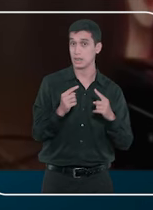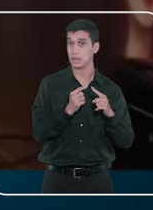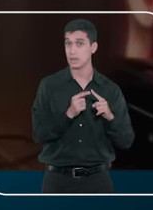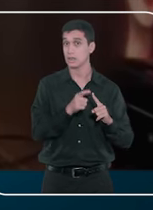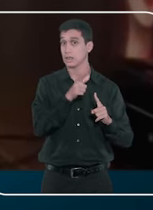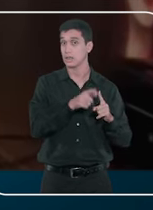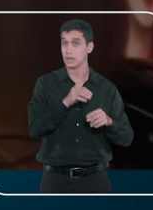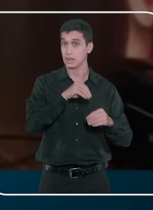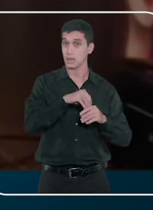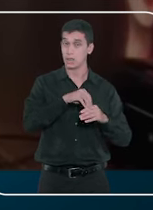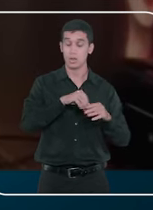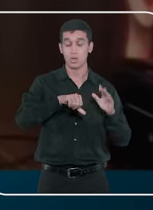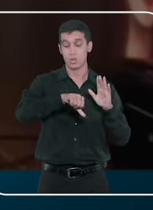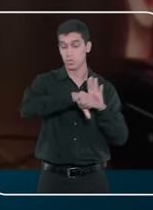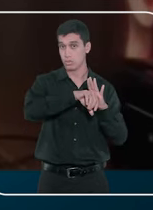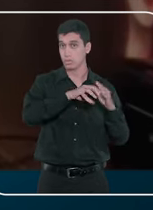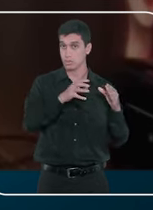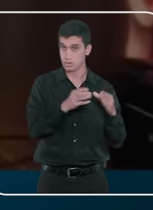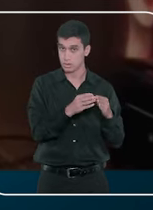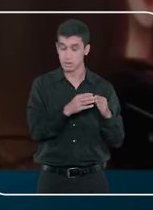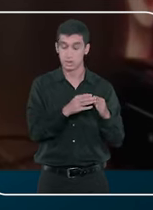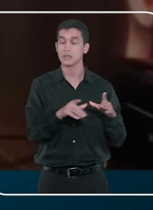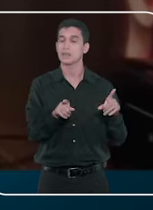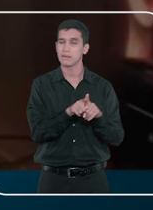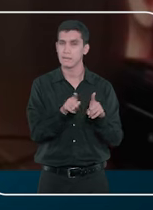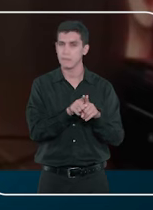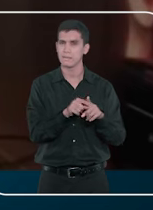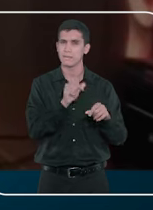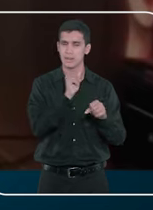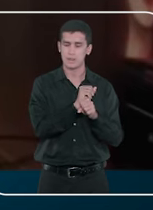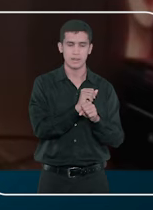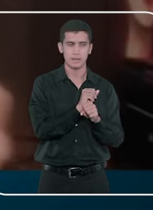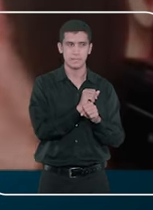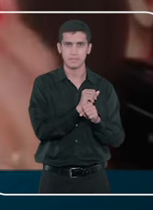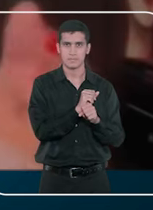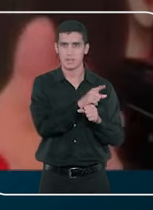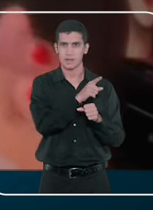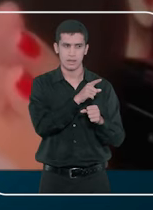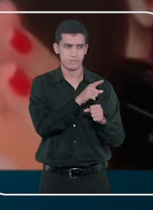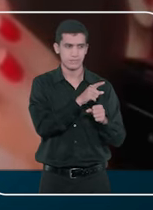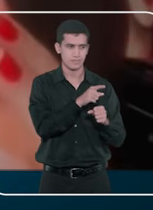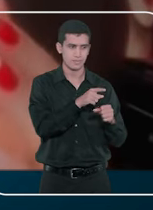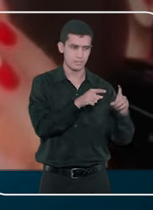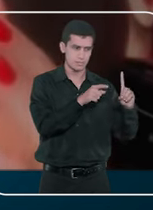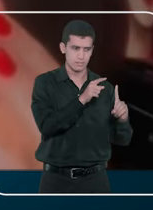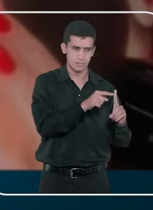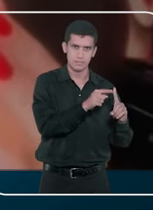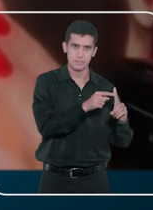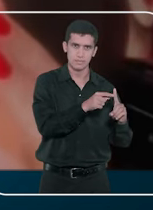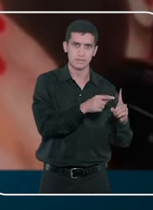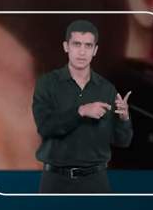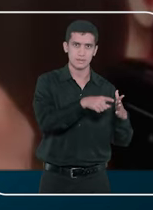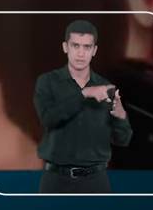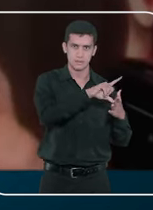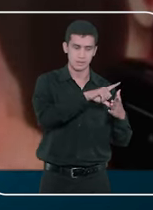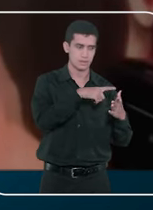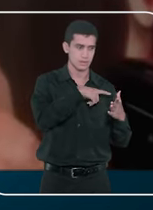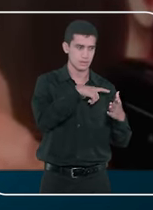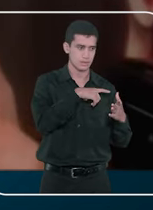uma organização criminosa, quebrar aquele vínculo existente